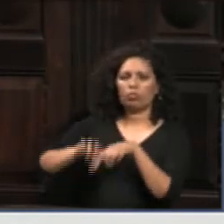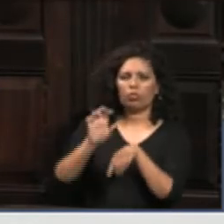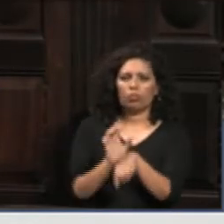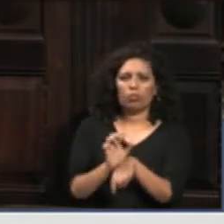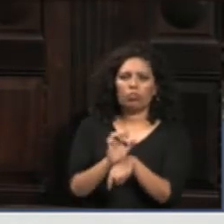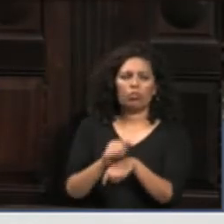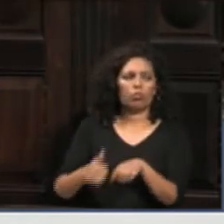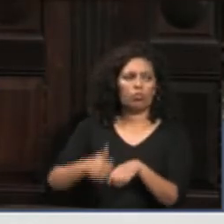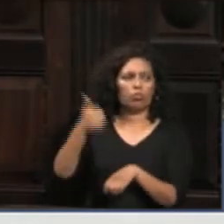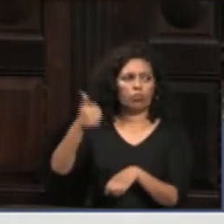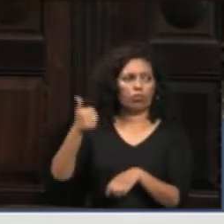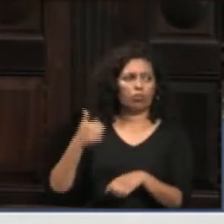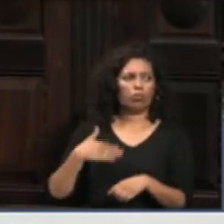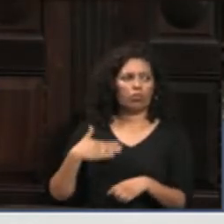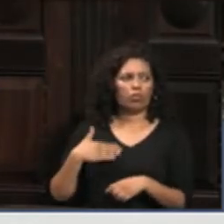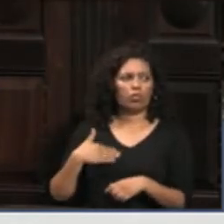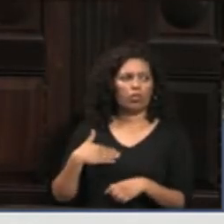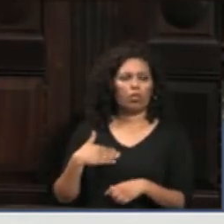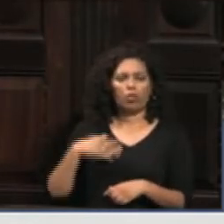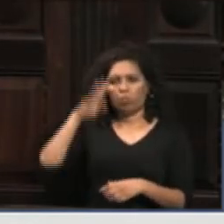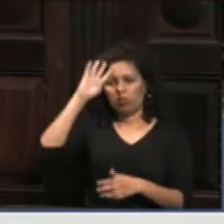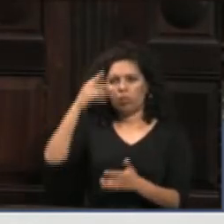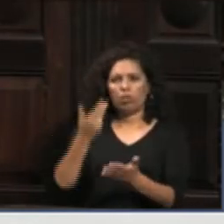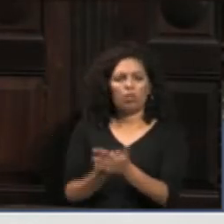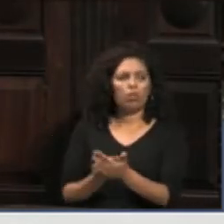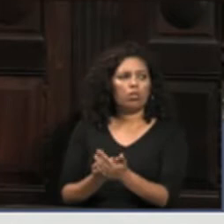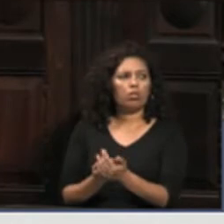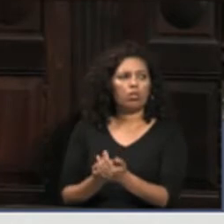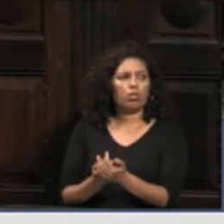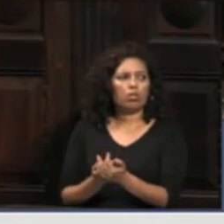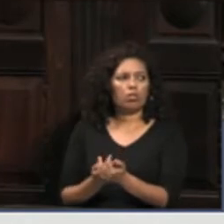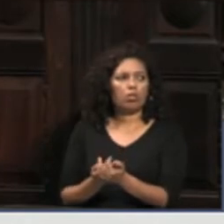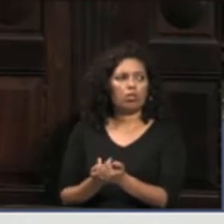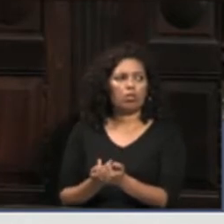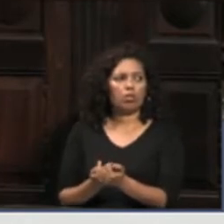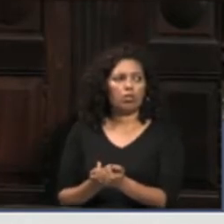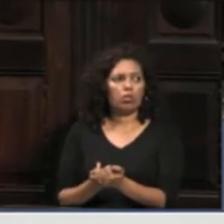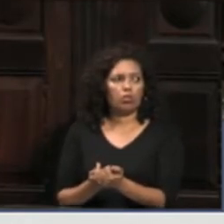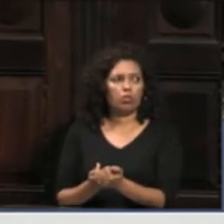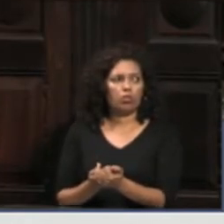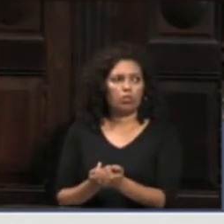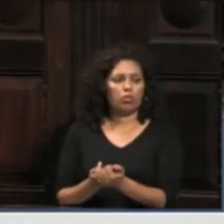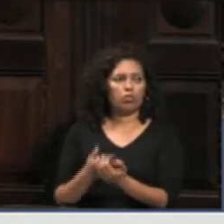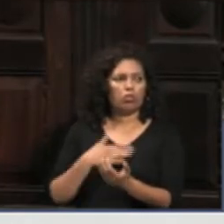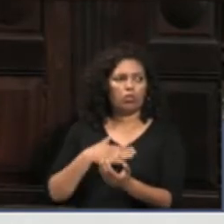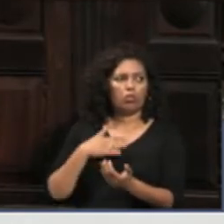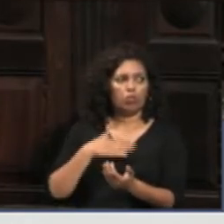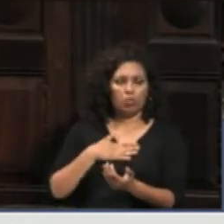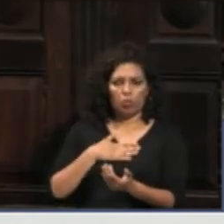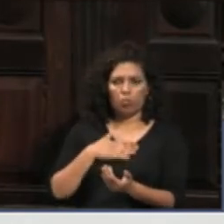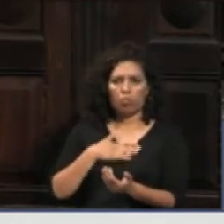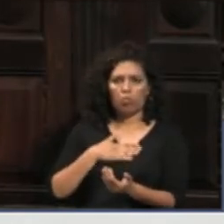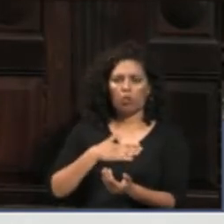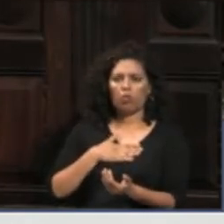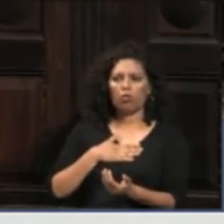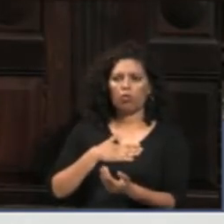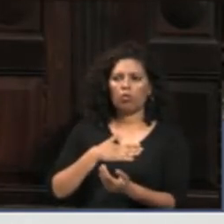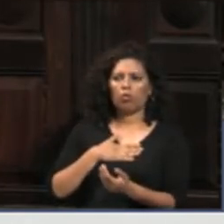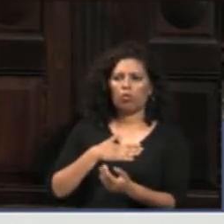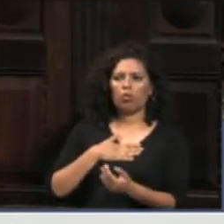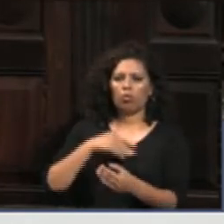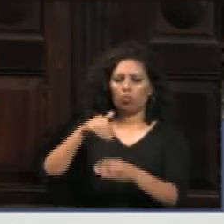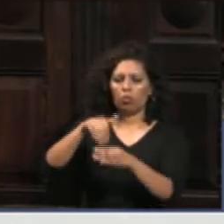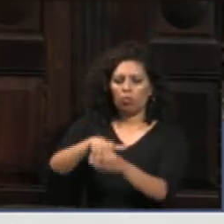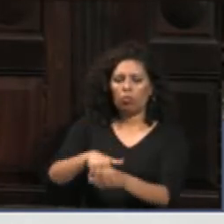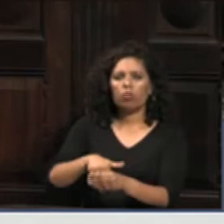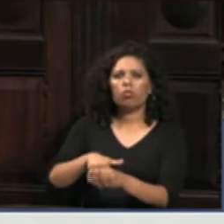governador. Eu tenho por convicção entender que o meu candidato é um candidato que ainda ganhará a eleição, será